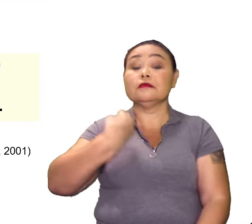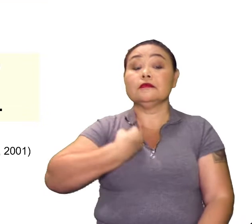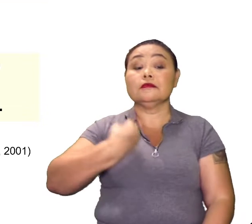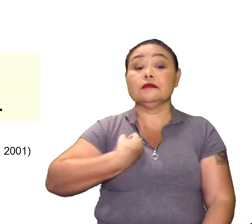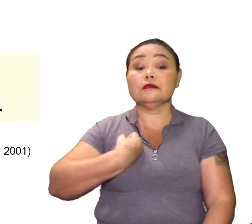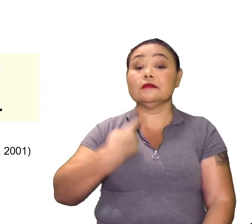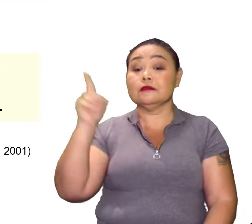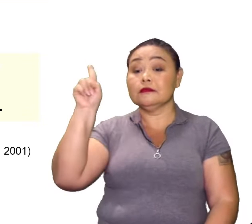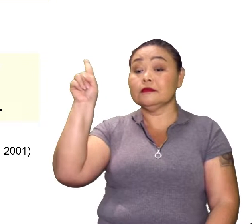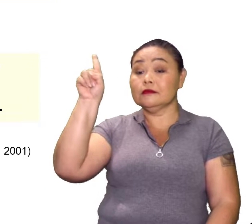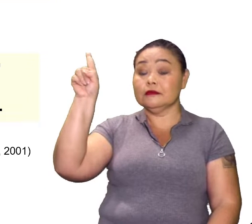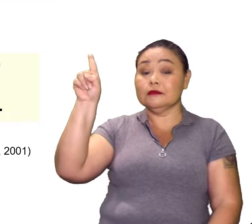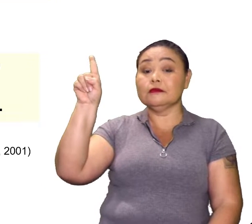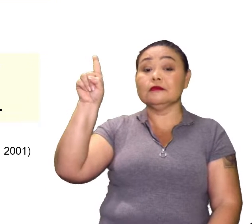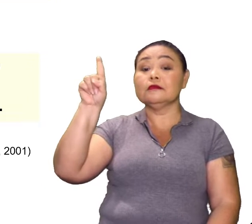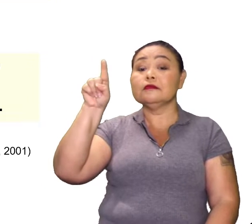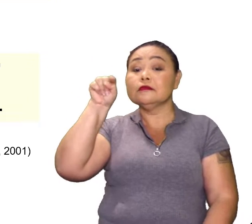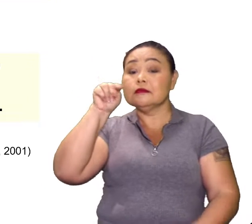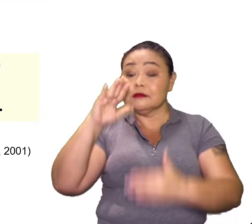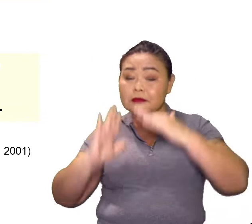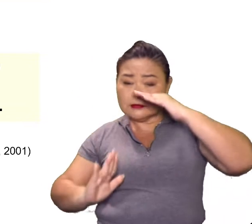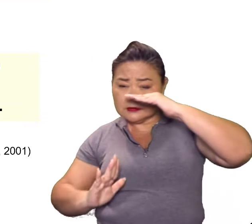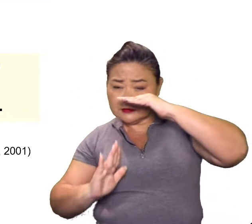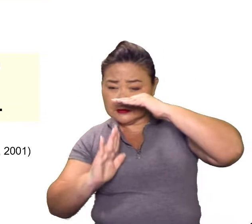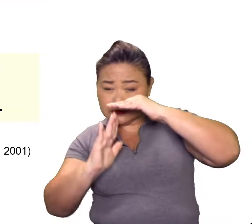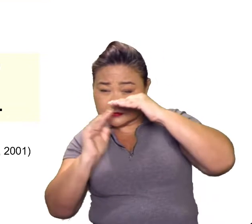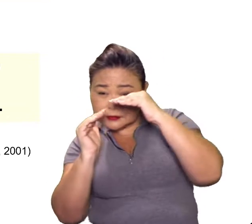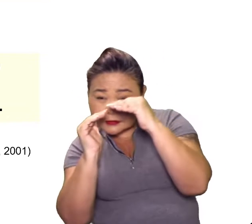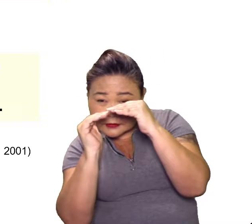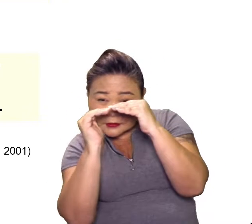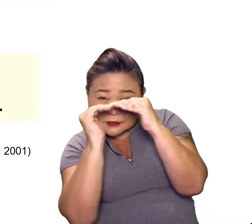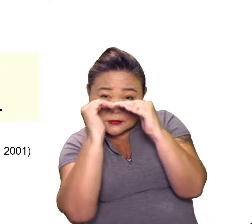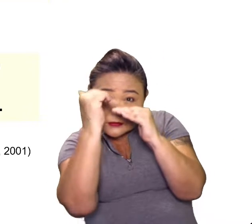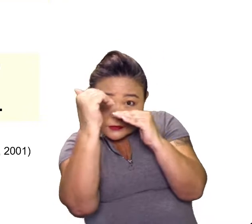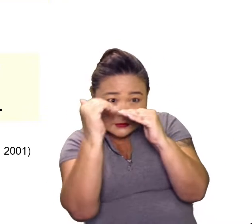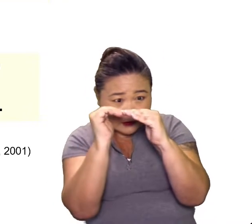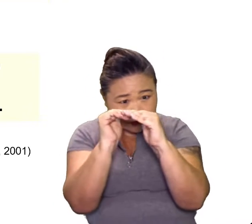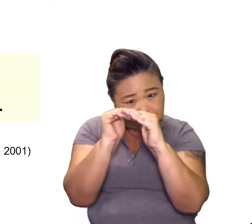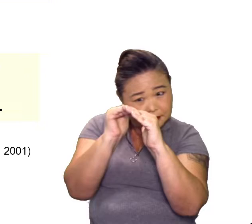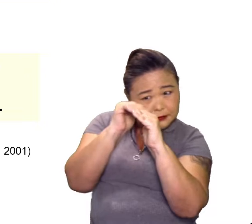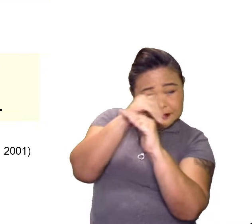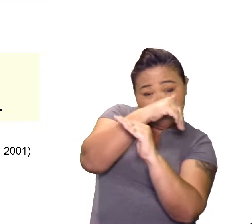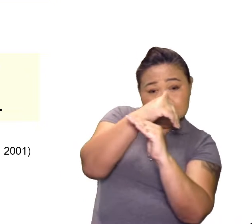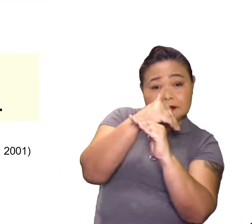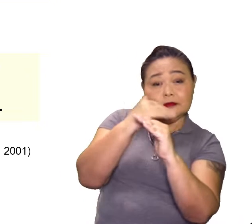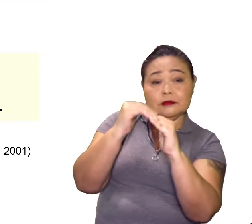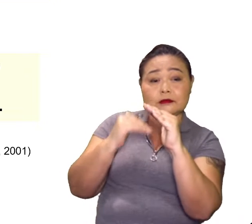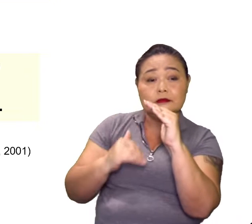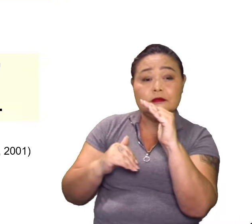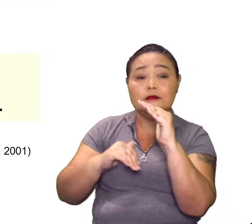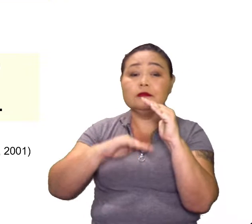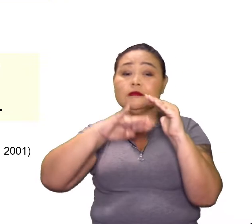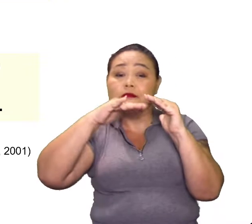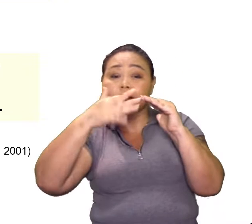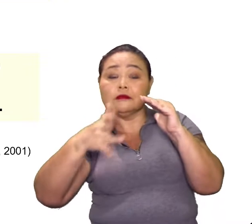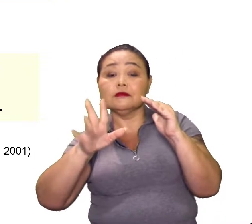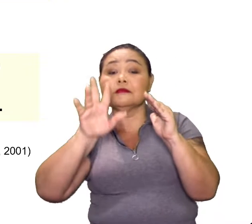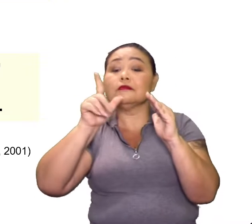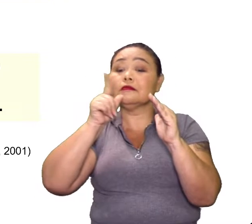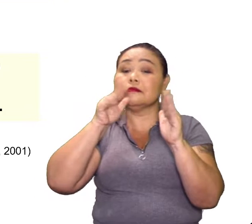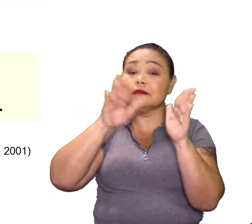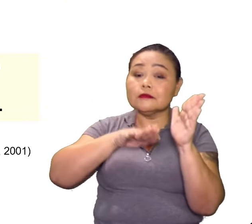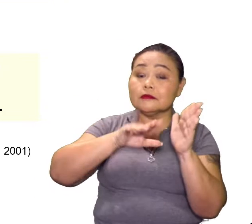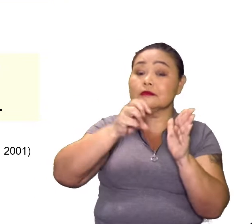numerozinhos que vocês estão vendo, é o ponto mais extremo dentro do estado de Rondônia. fala assim, ó, confluência do